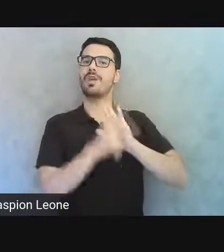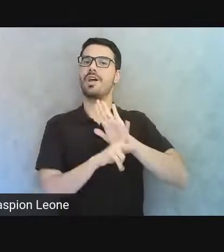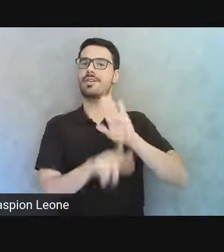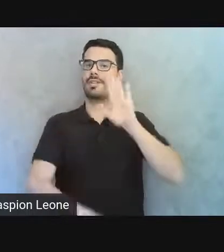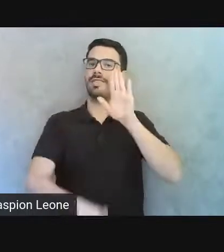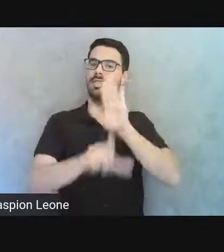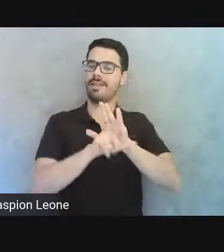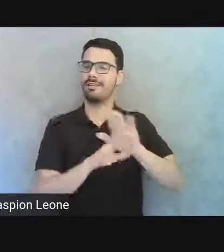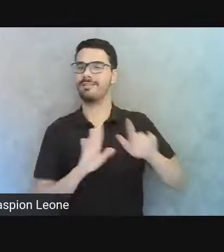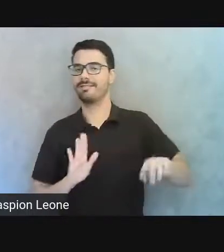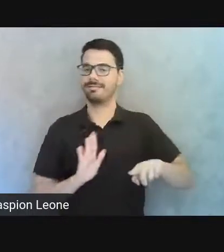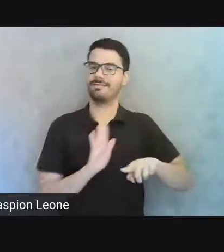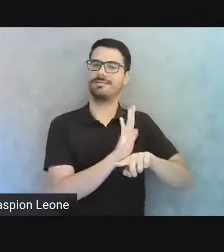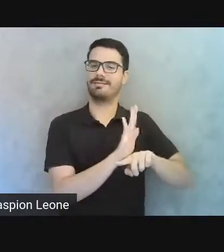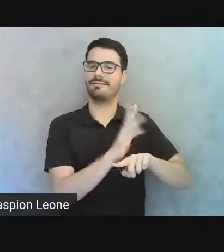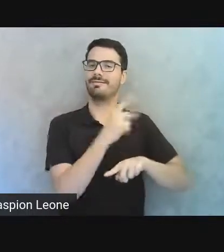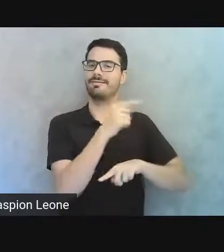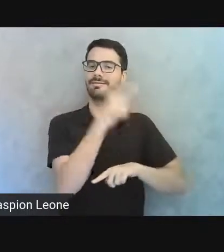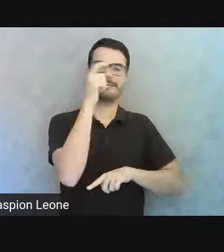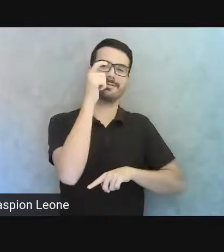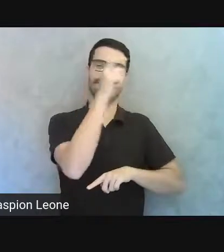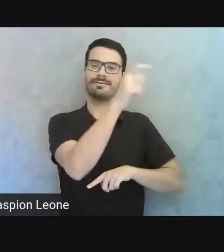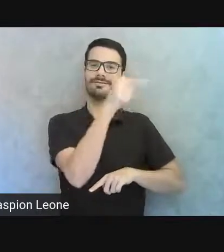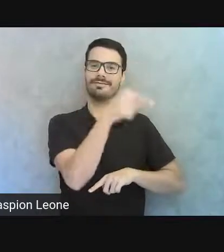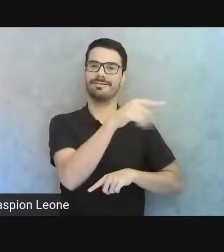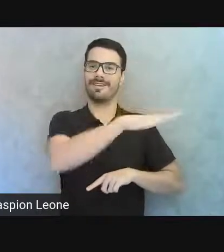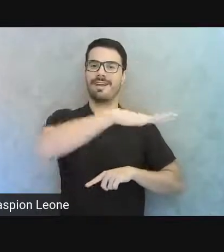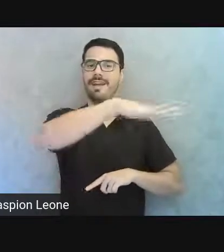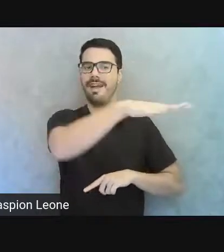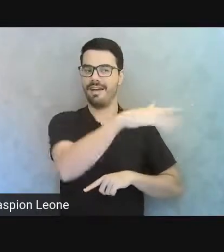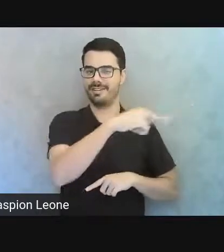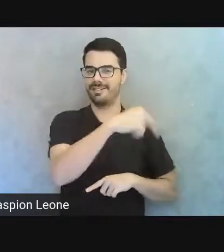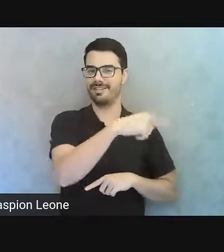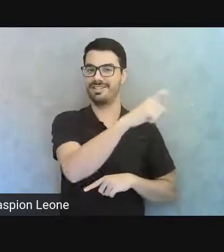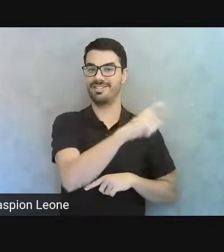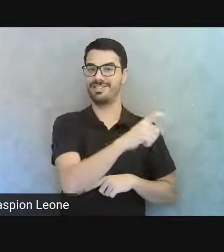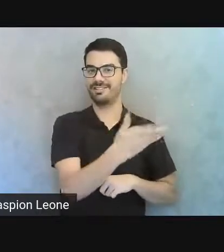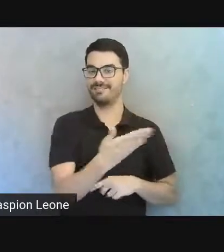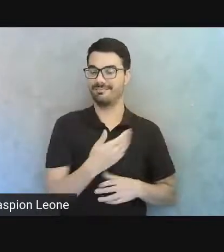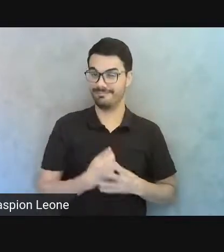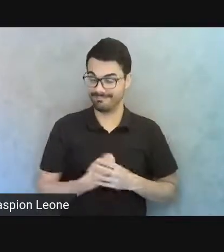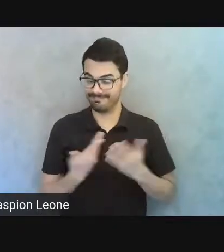que atendia os interesses do setor X, ou